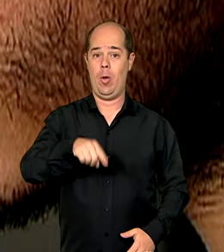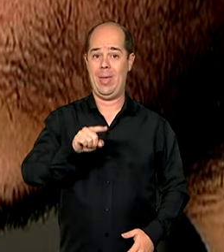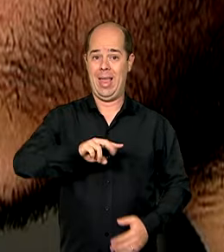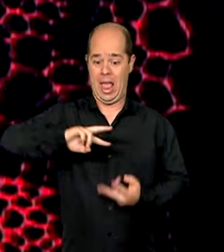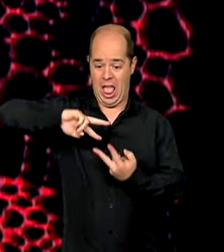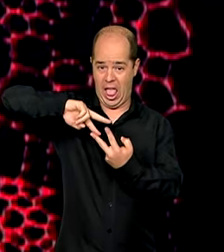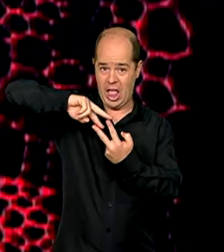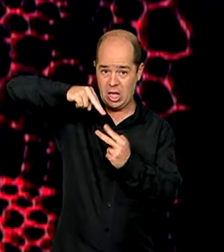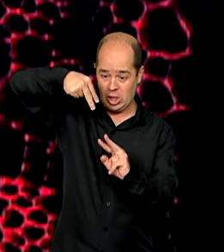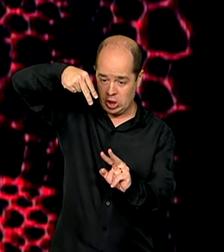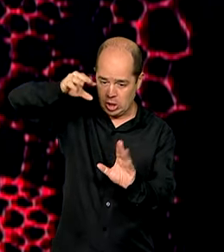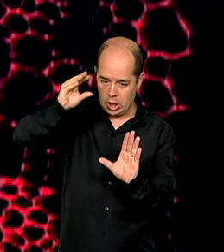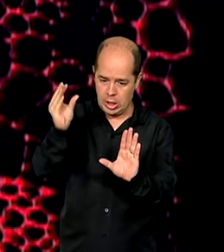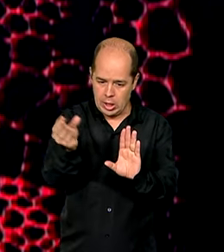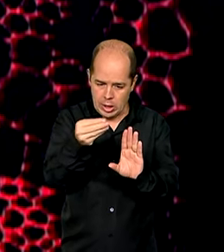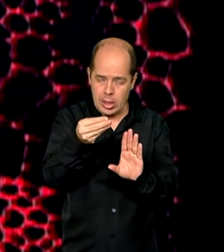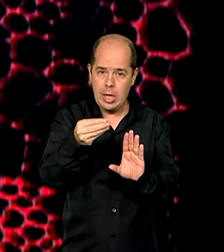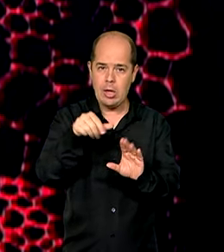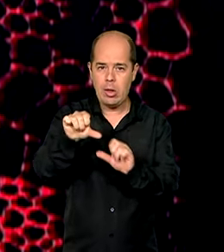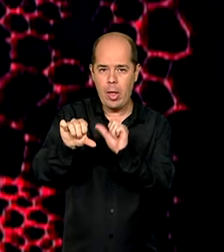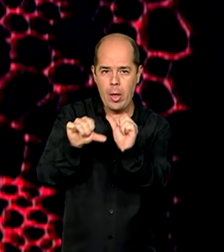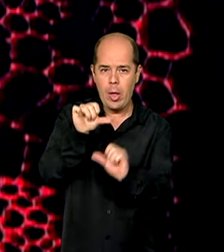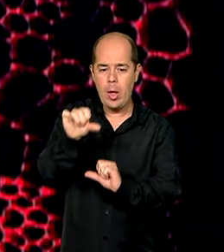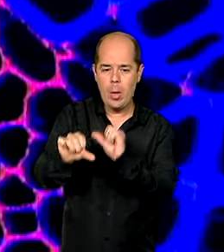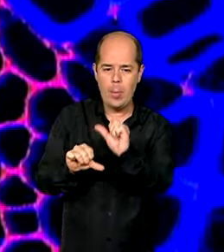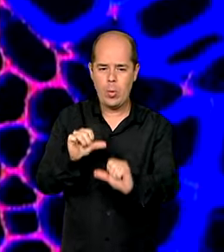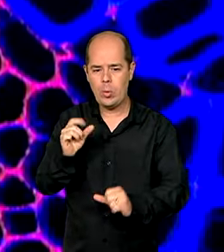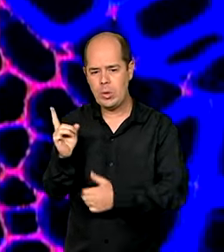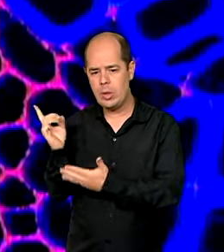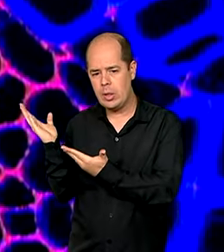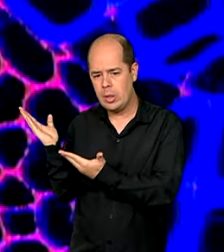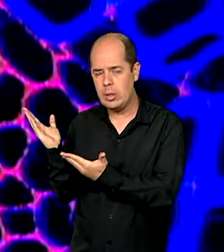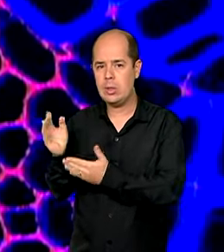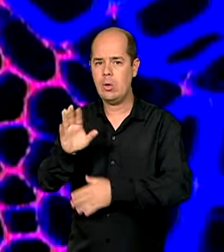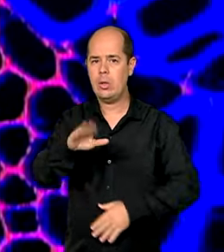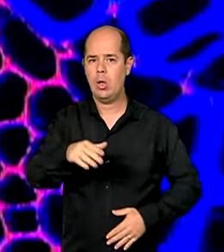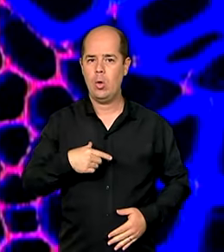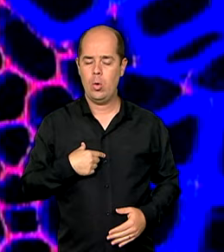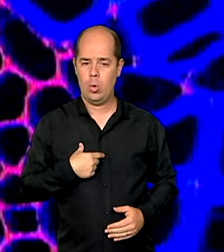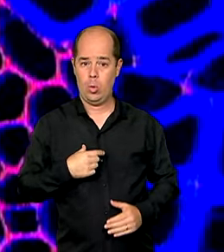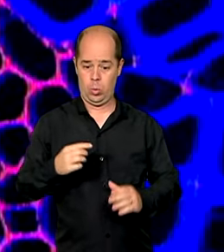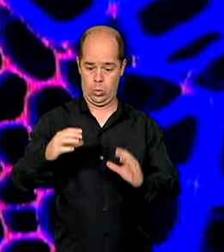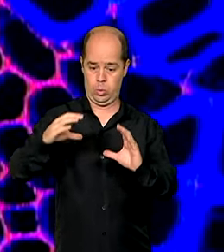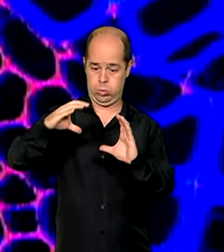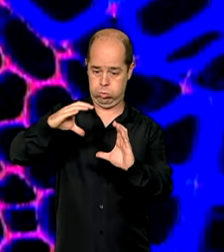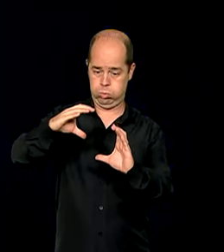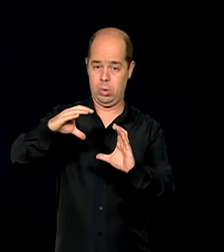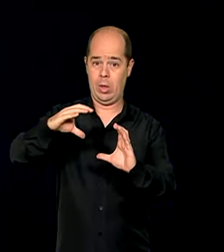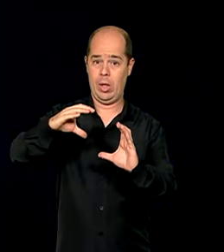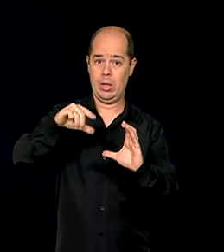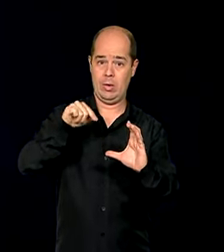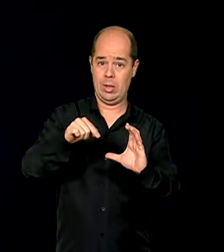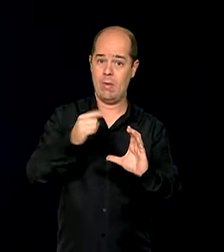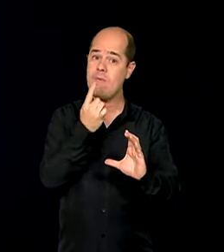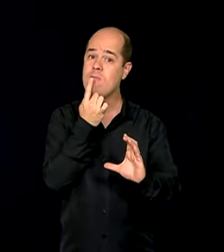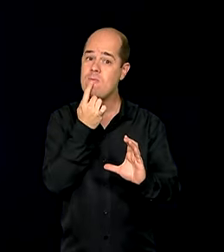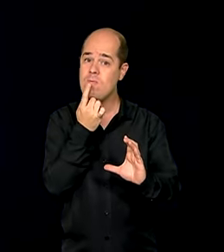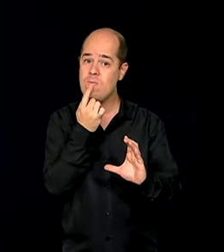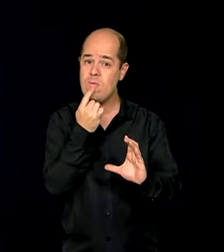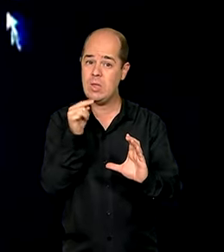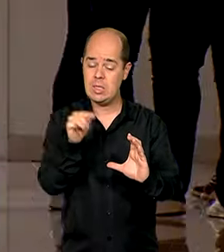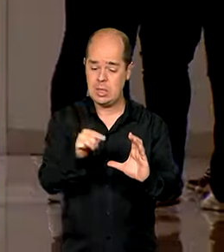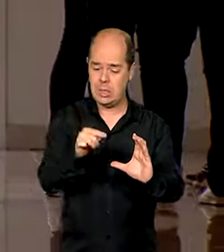que produz a hemoglobina. O organismo passa a destruir os glóbulos vermelhos anormais, gerando uma